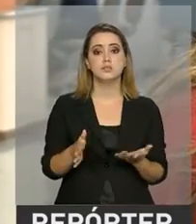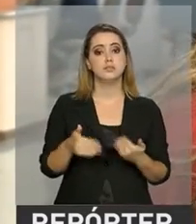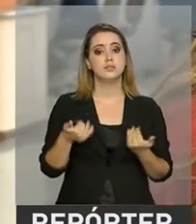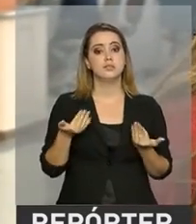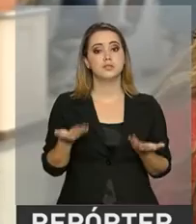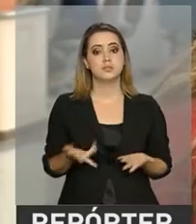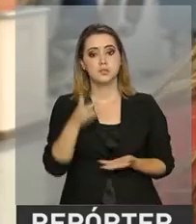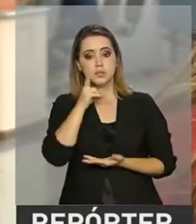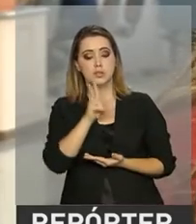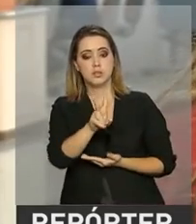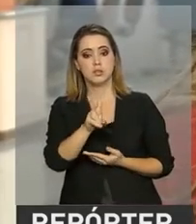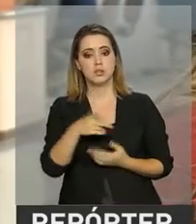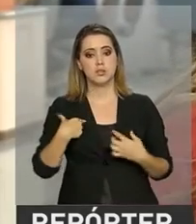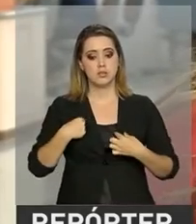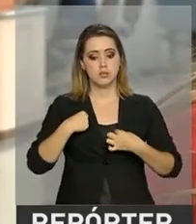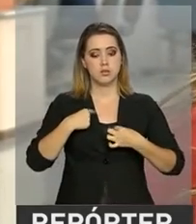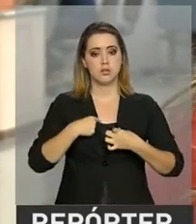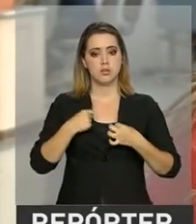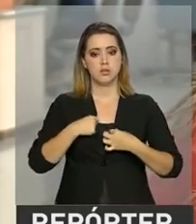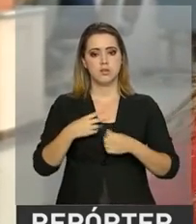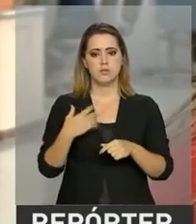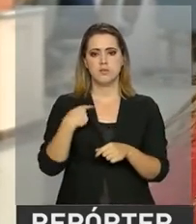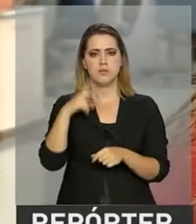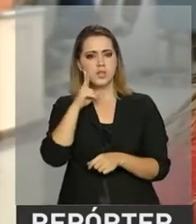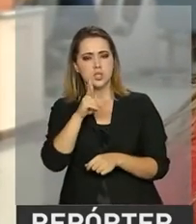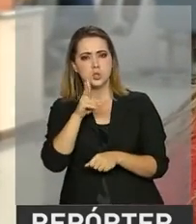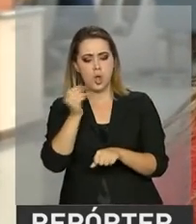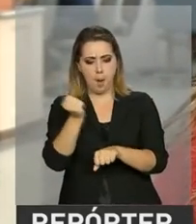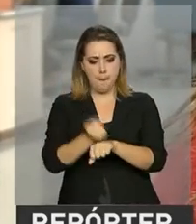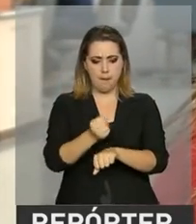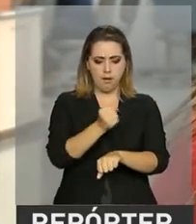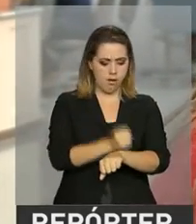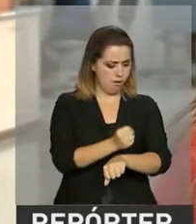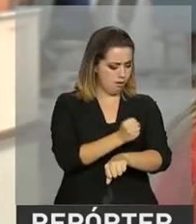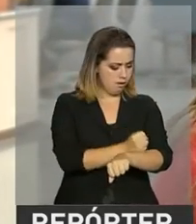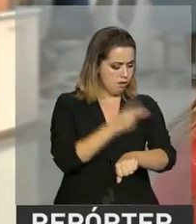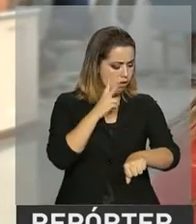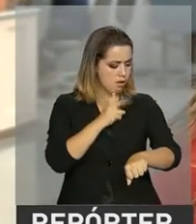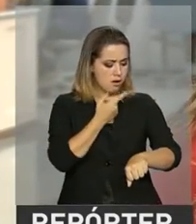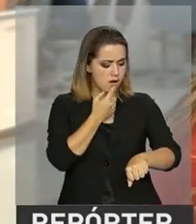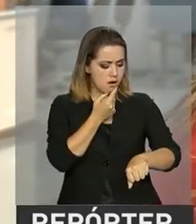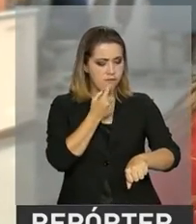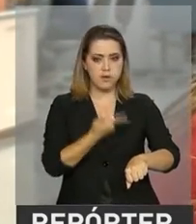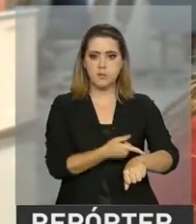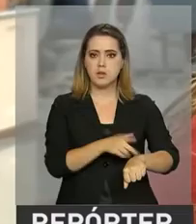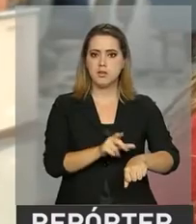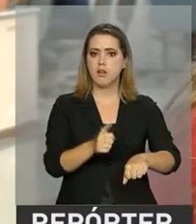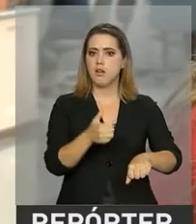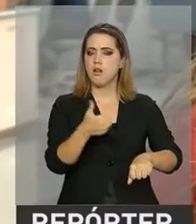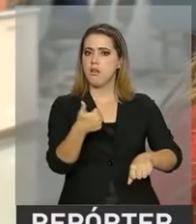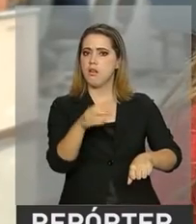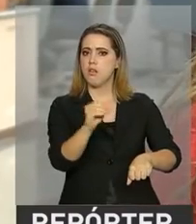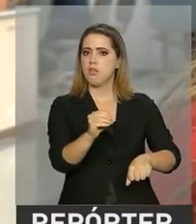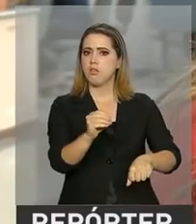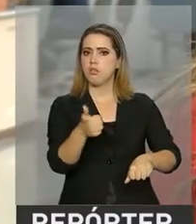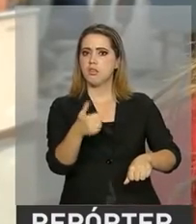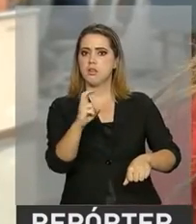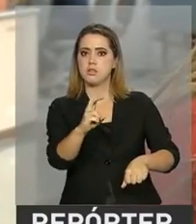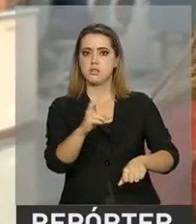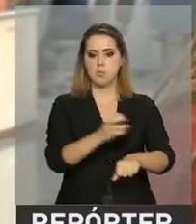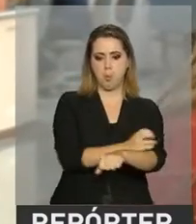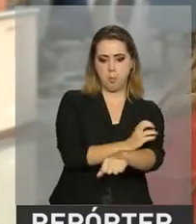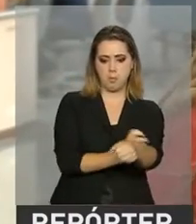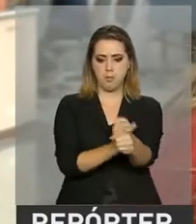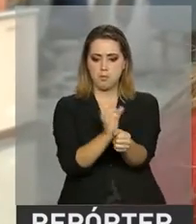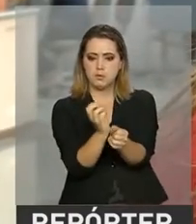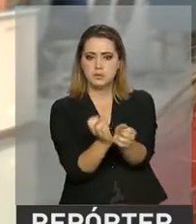levar até a camiseta vi que algumas marcas vermelhas e que em questão de 10 minutos as marcas vão mudando de lugar eu